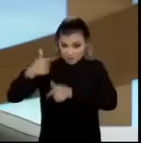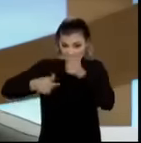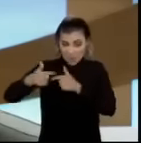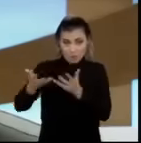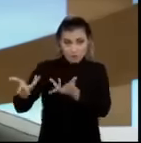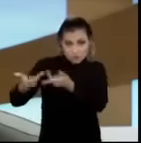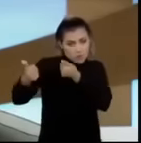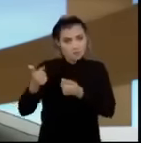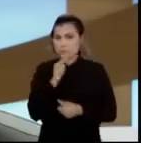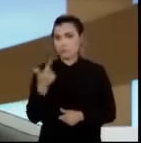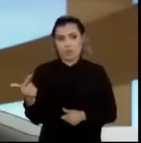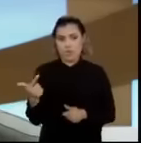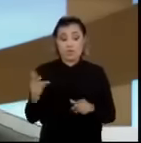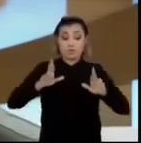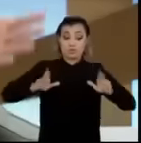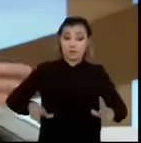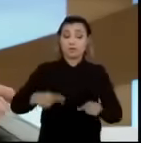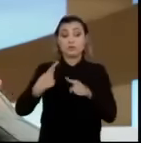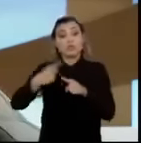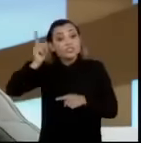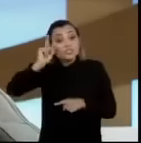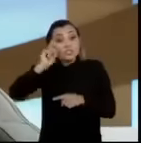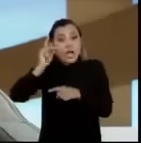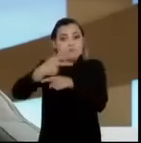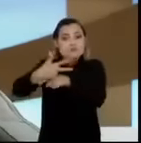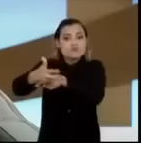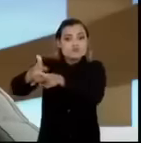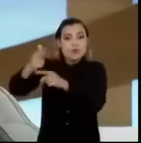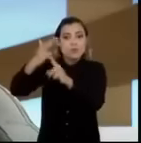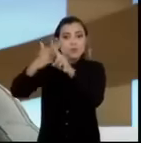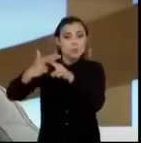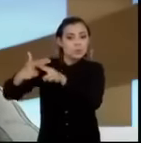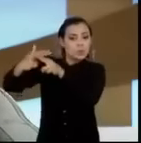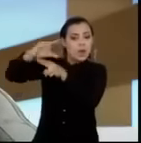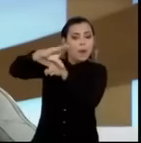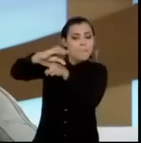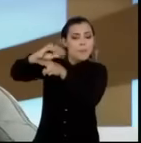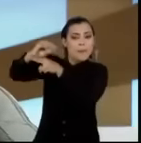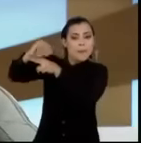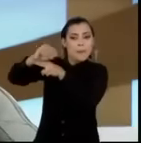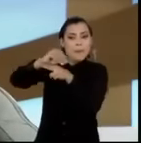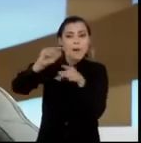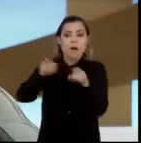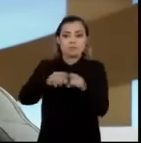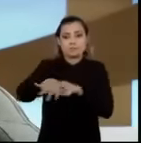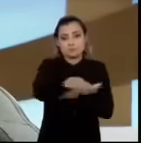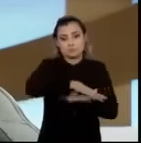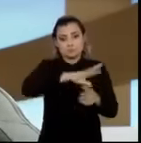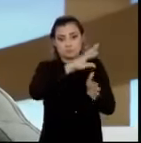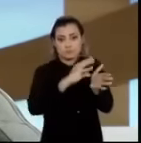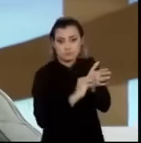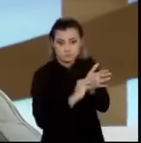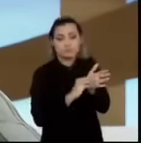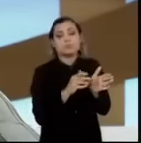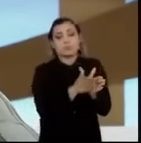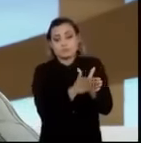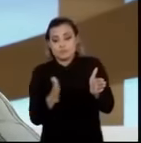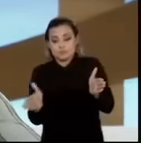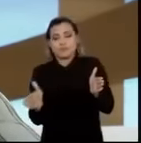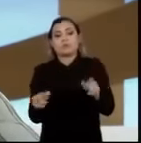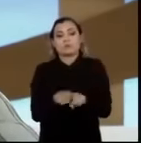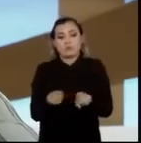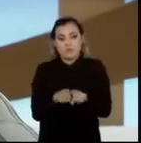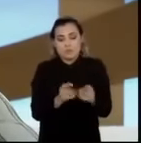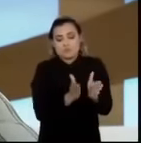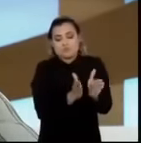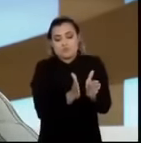de imagens diárias, até porque tem um volume grande de satélites que fazem o recobrimento da Amazônia por um período muito mais curto, ou seja, com periodicidade